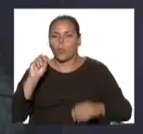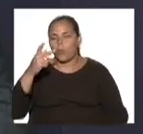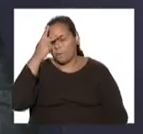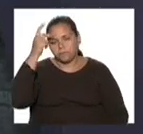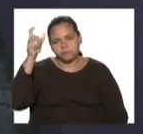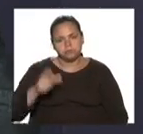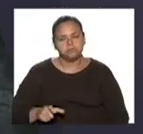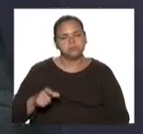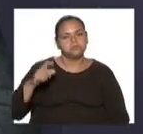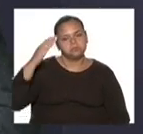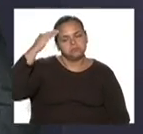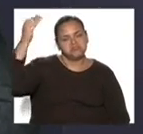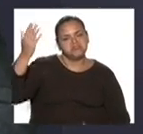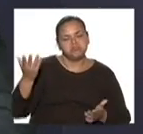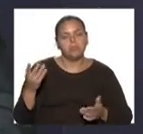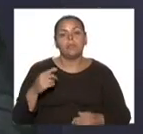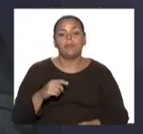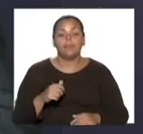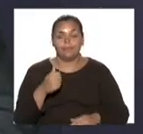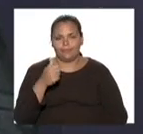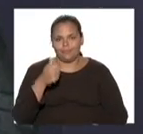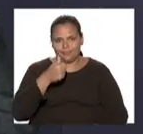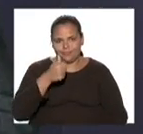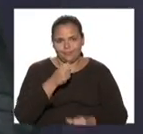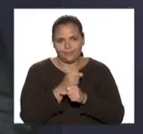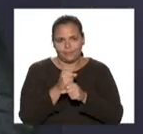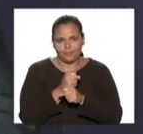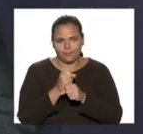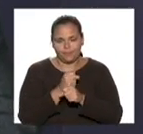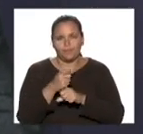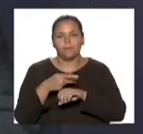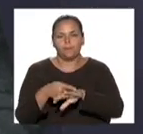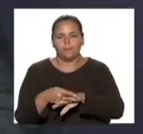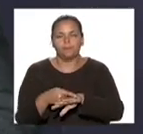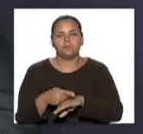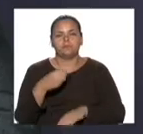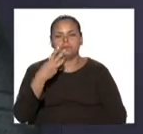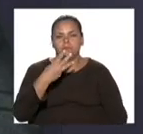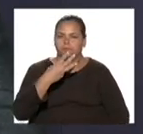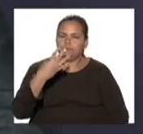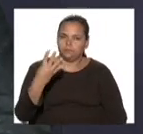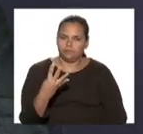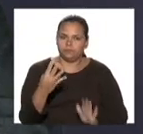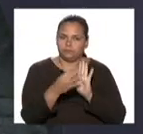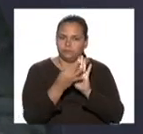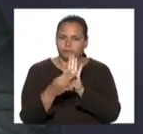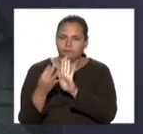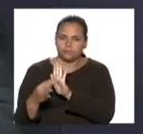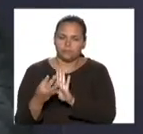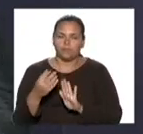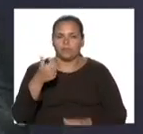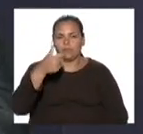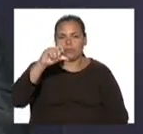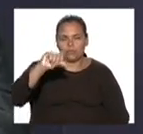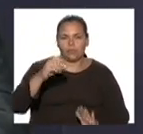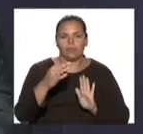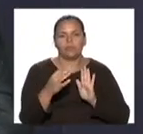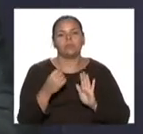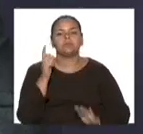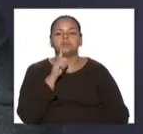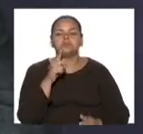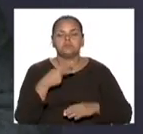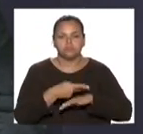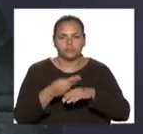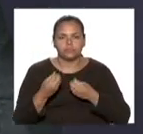uma personalidade. No primeiro ano nós premiamos, dos 34 inscritos, premiamos